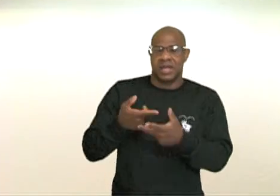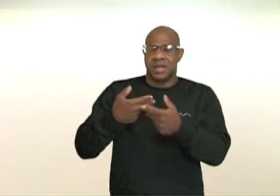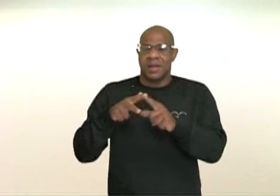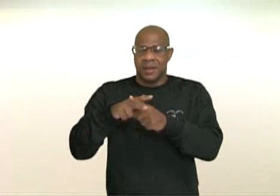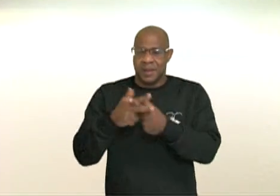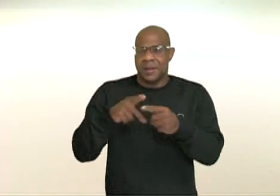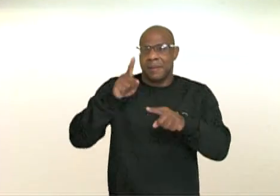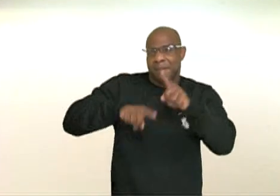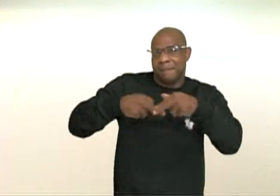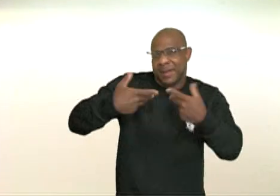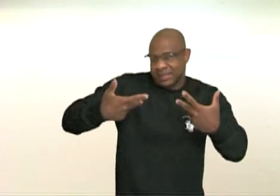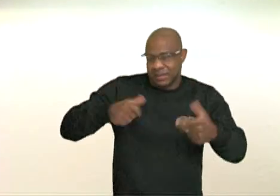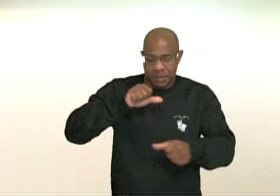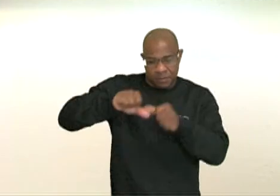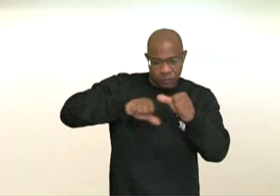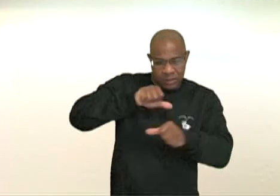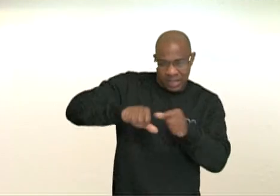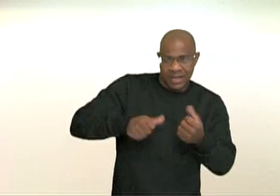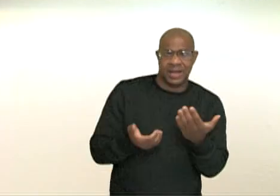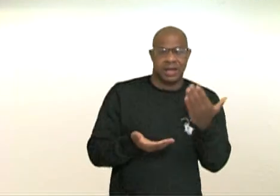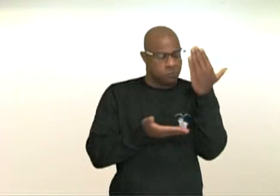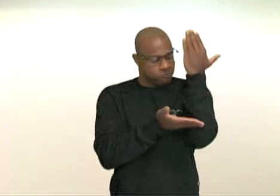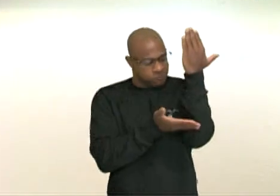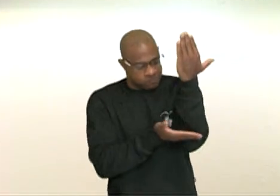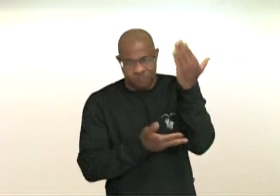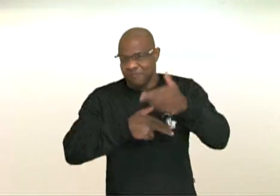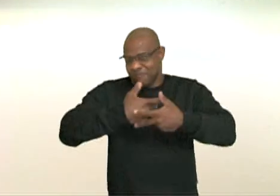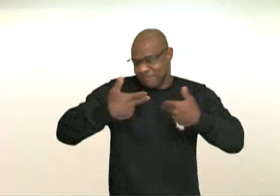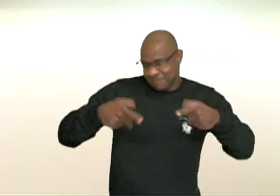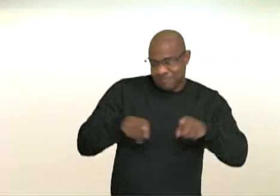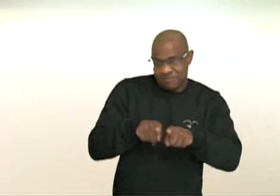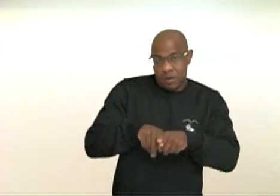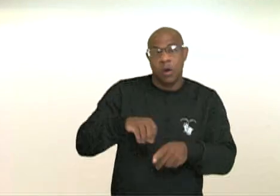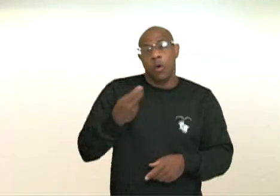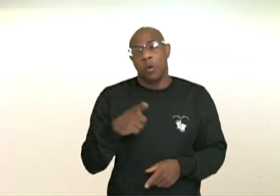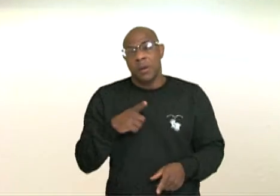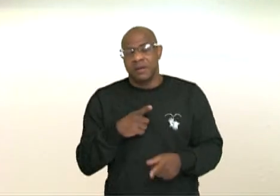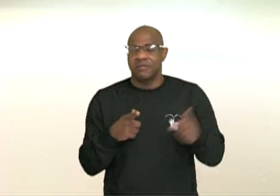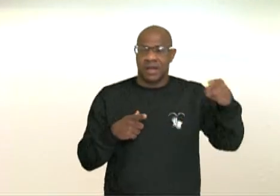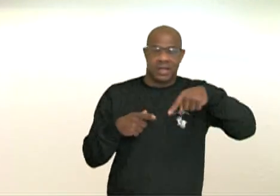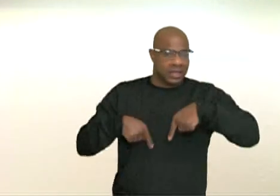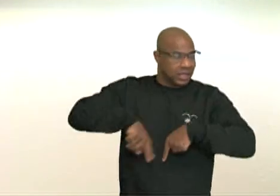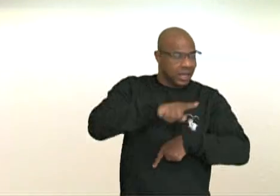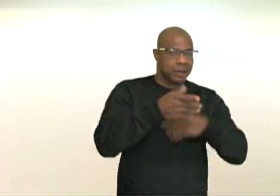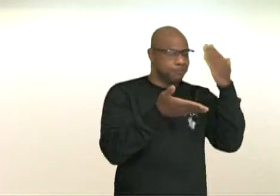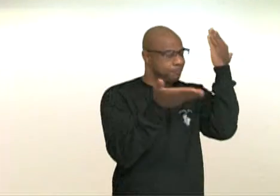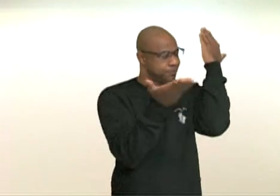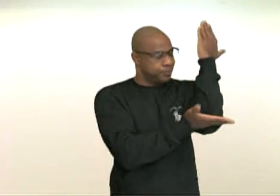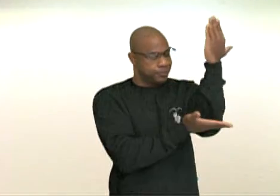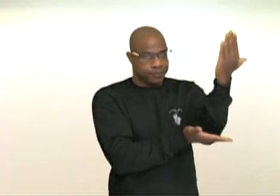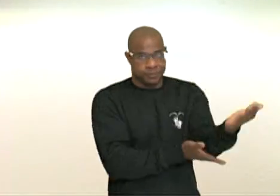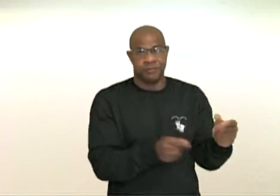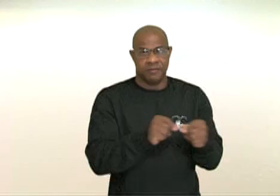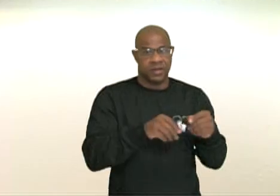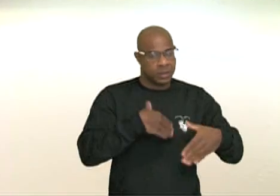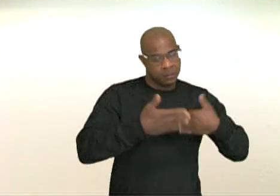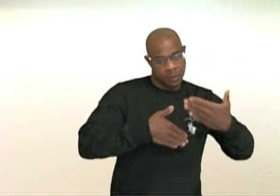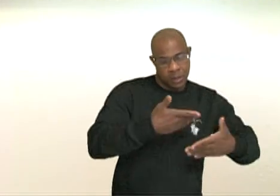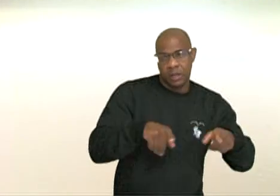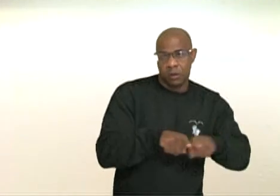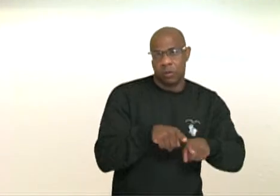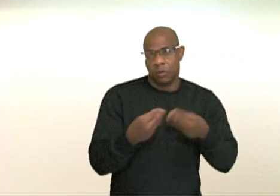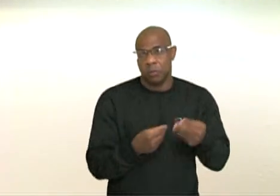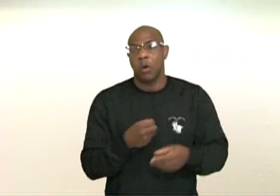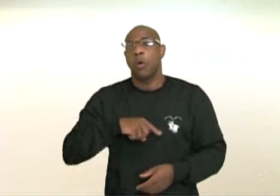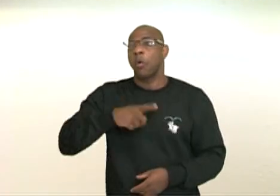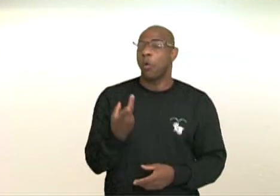faça essa modificação da madeira em banco, ou seja, para quem vai extrair a madeira e depois a gente vai fazer esse processo, ou para quem nós